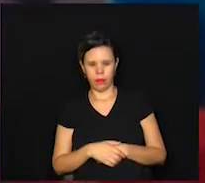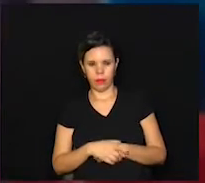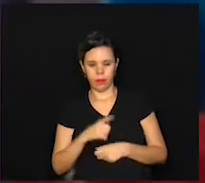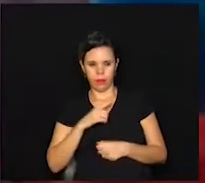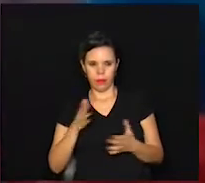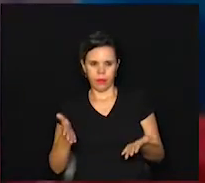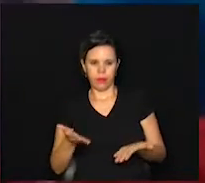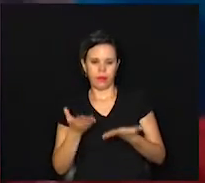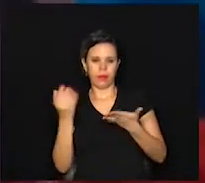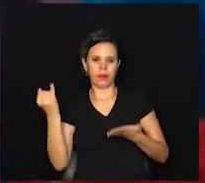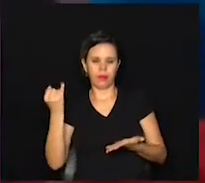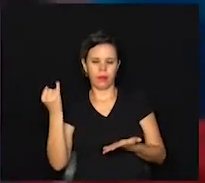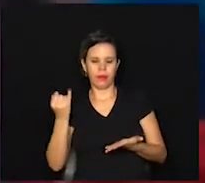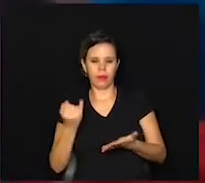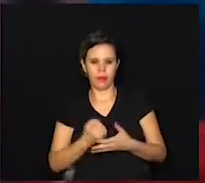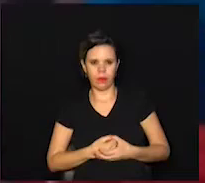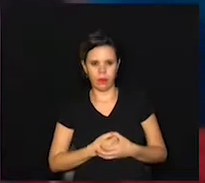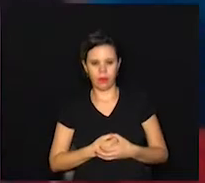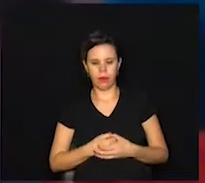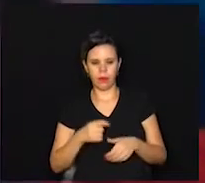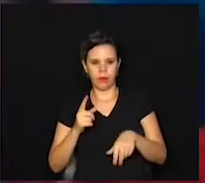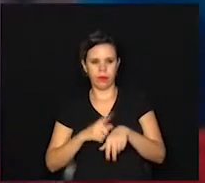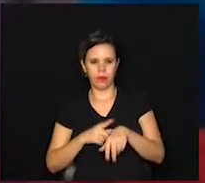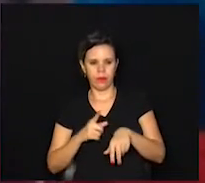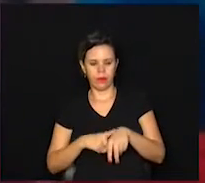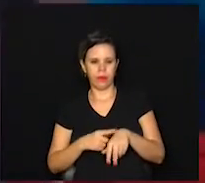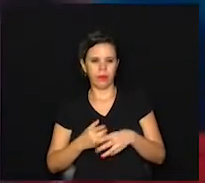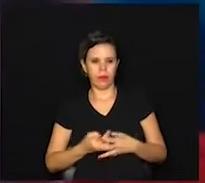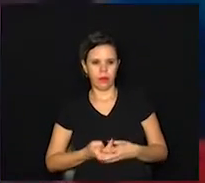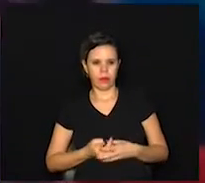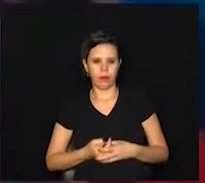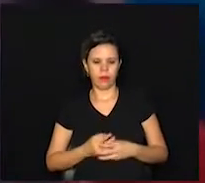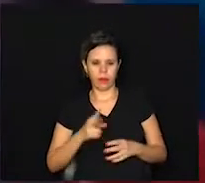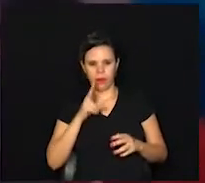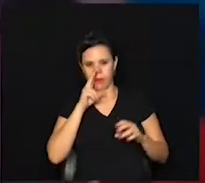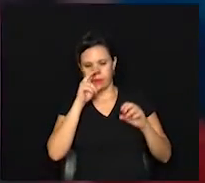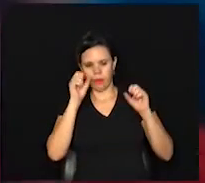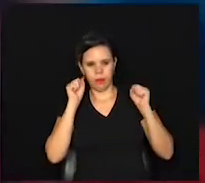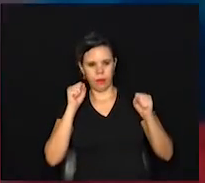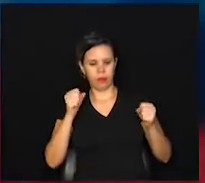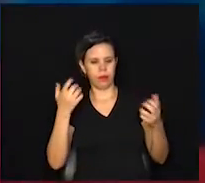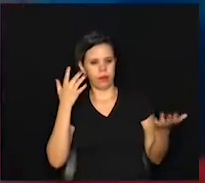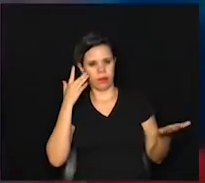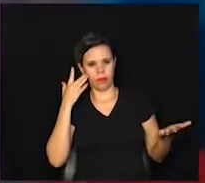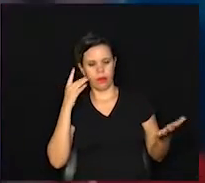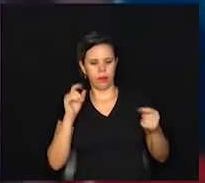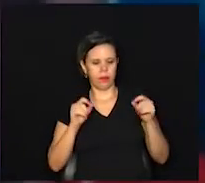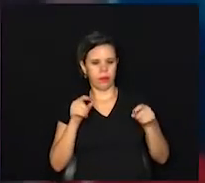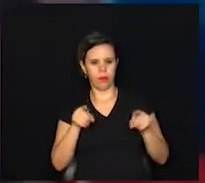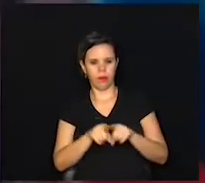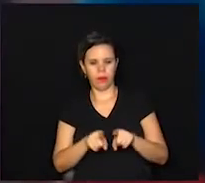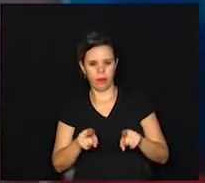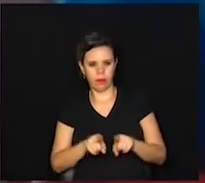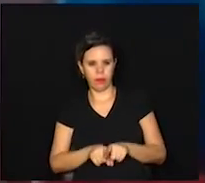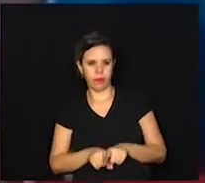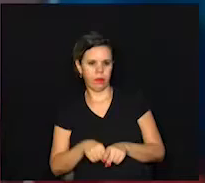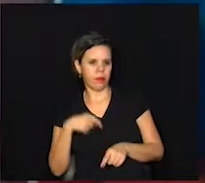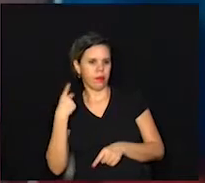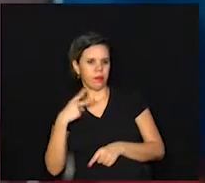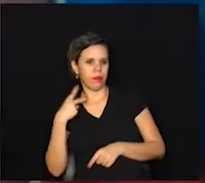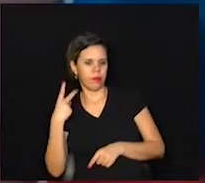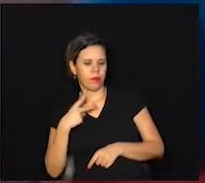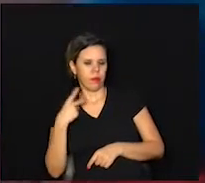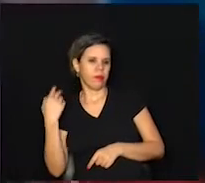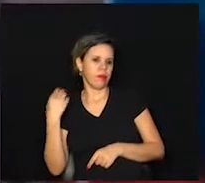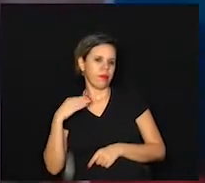muito importante, houve um momento muito forte. E acho que também a vereadora